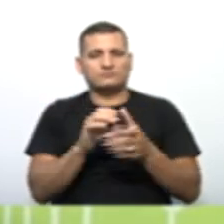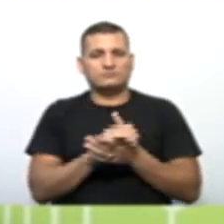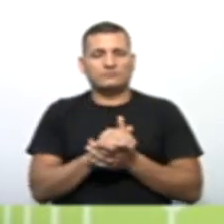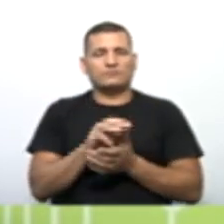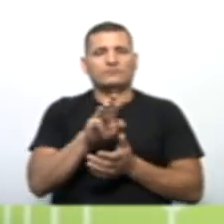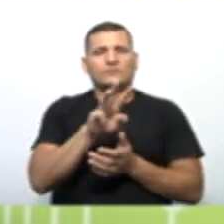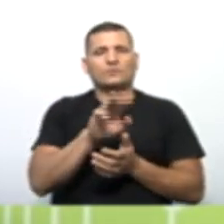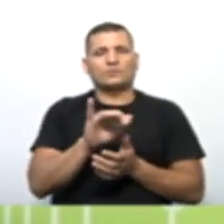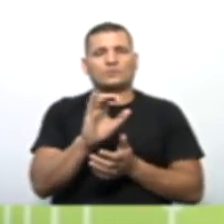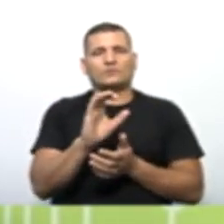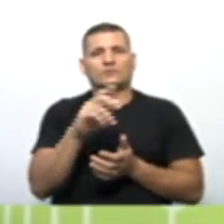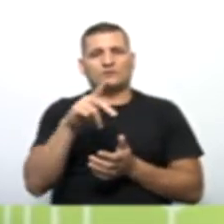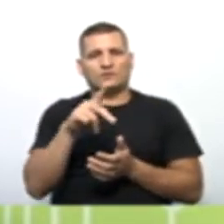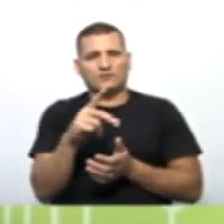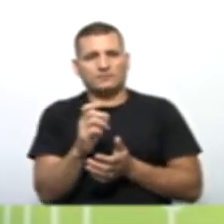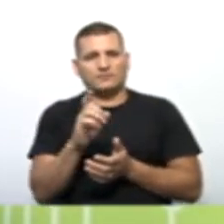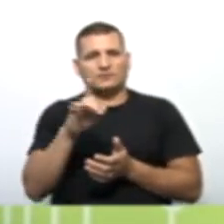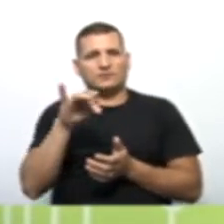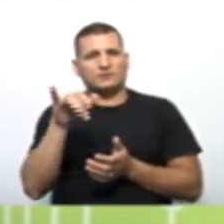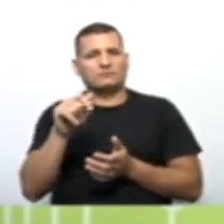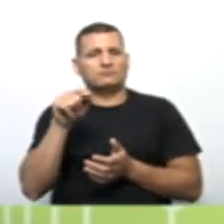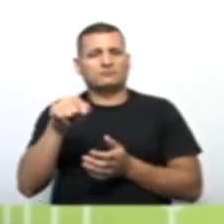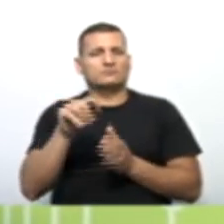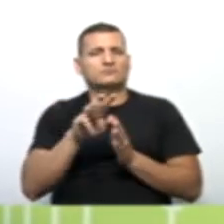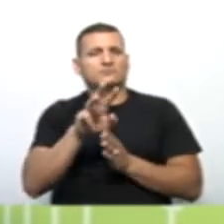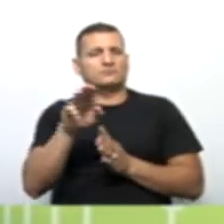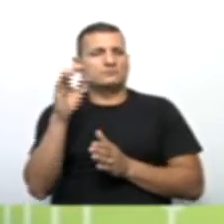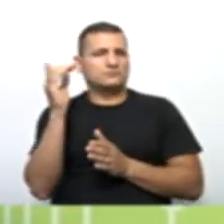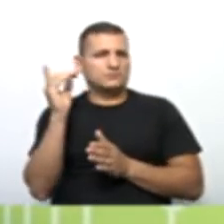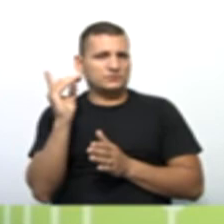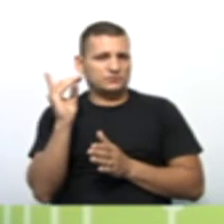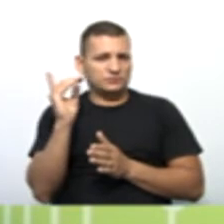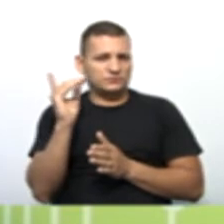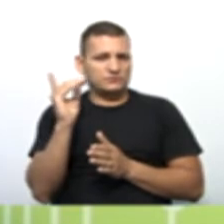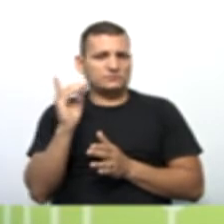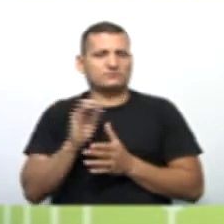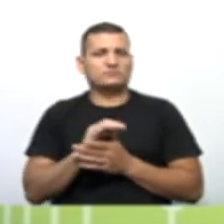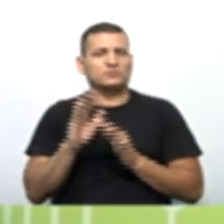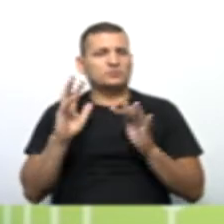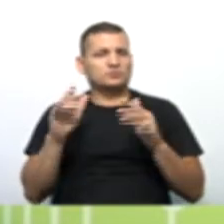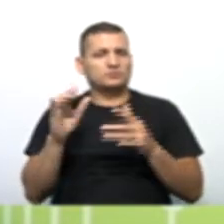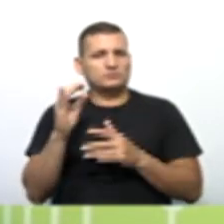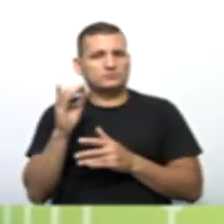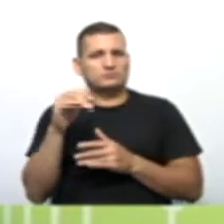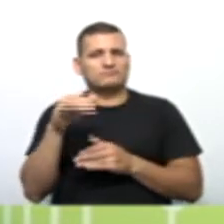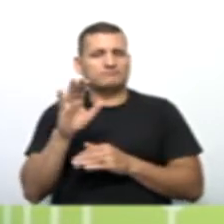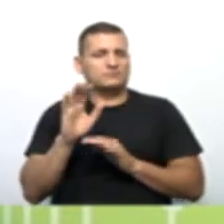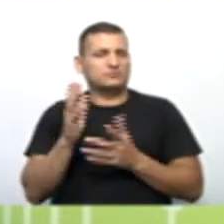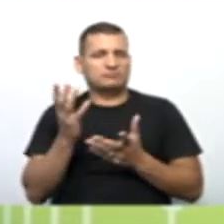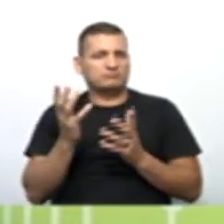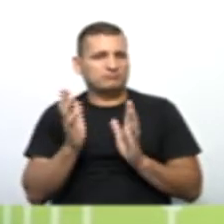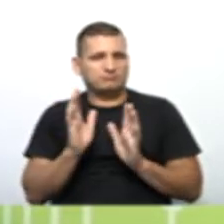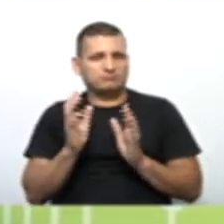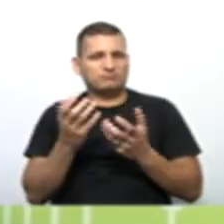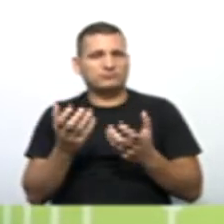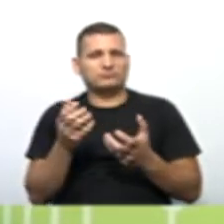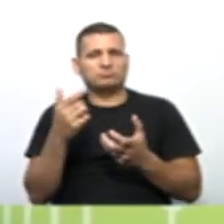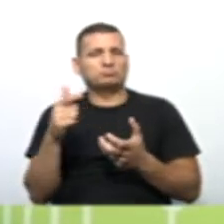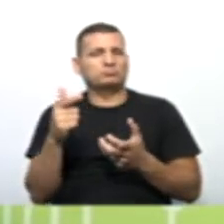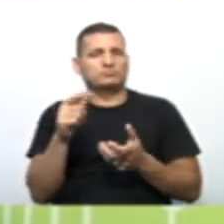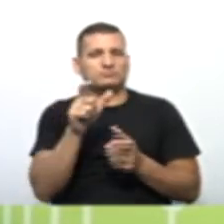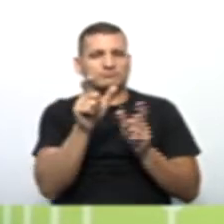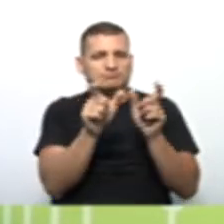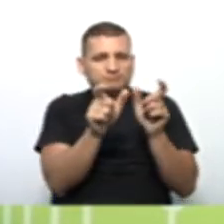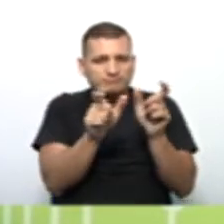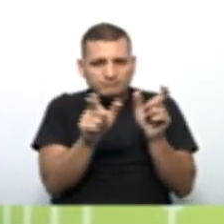aquele site científico do que científico é um pouco mais chato então ele não tem coluna é só textos